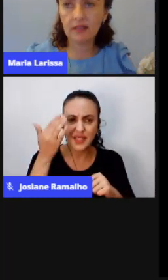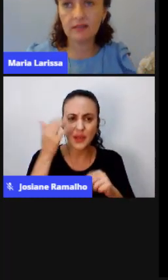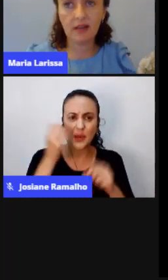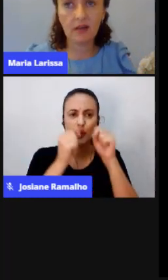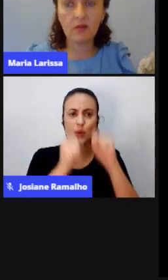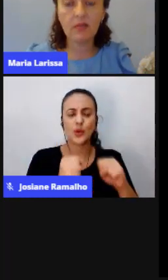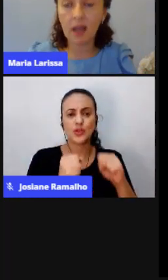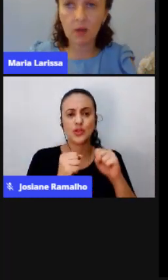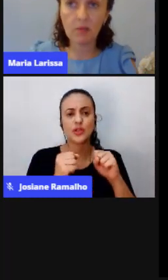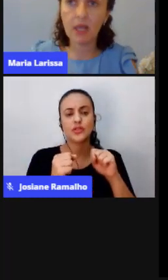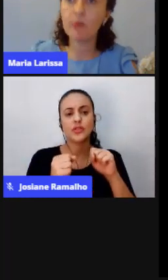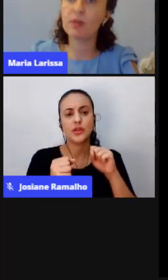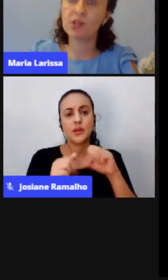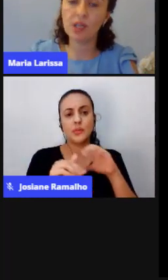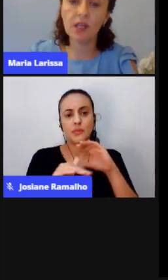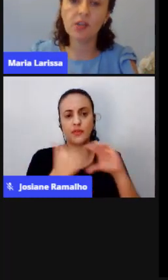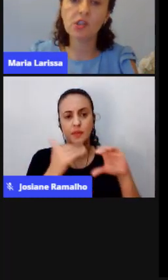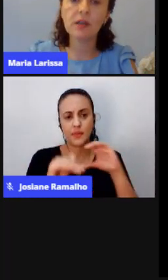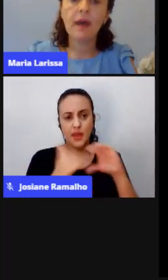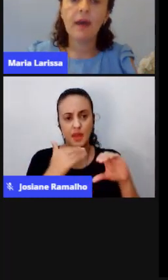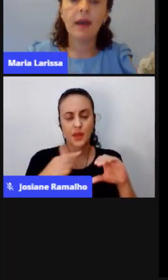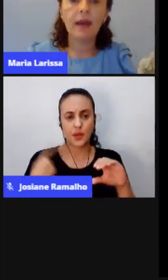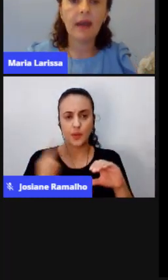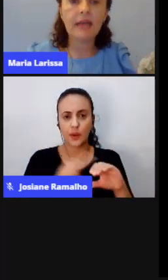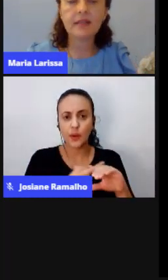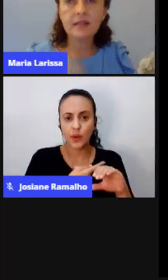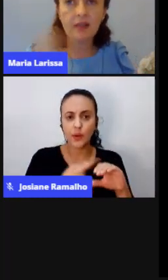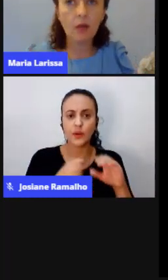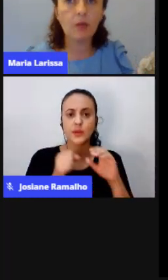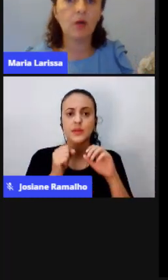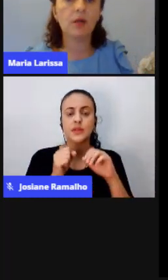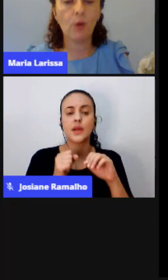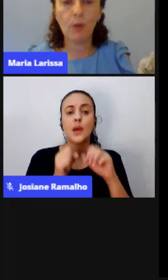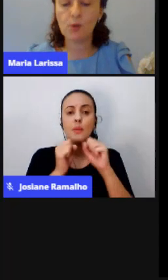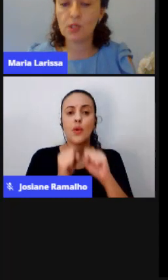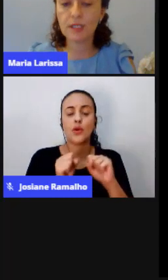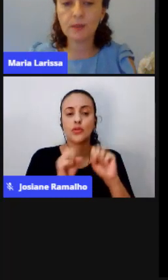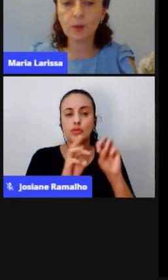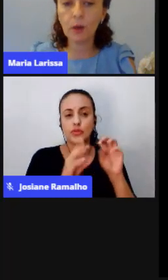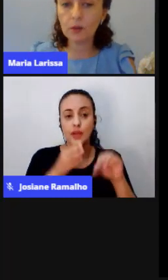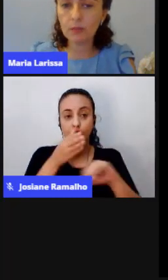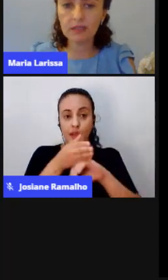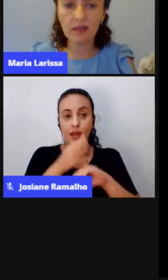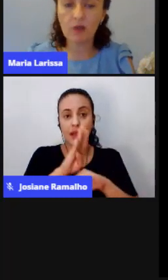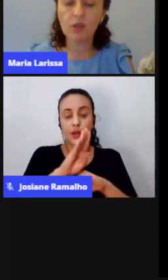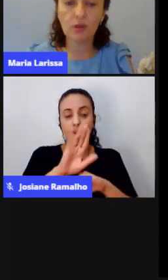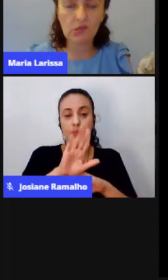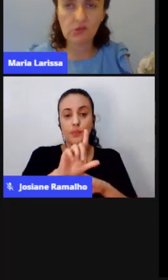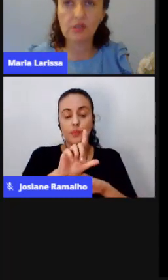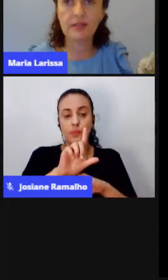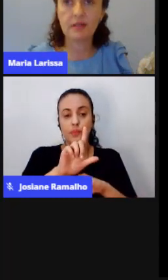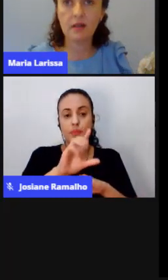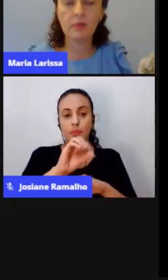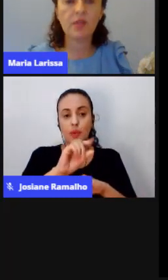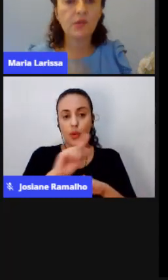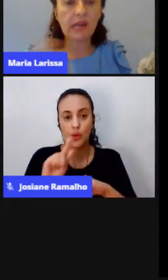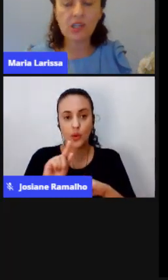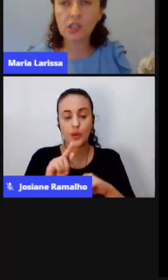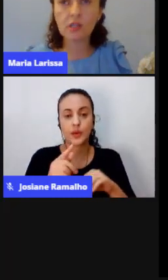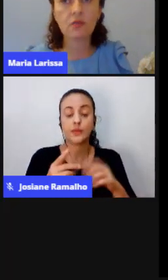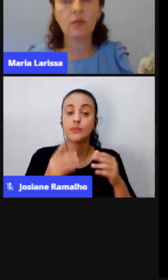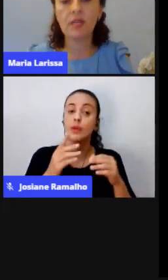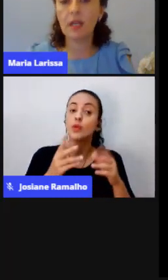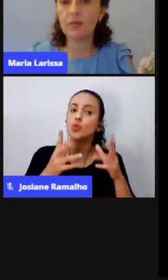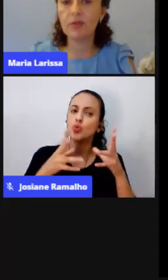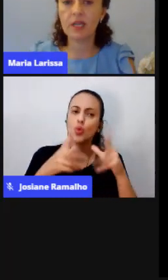Vocês podem entrar, mandar um e-mail para a gente, acessar o blog, como eu disse, todo o material que nós utilizamos,